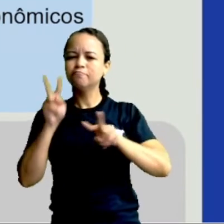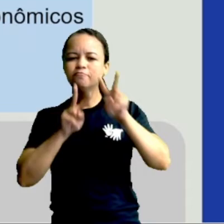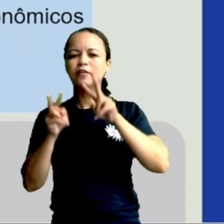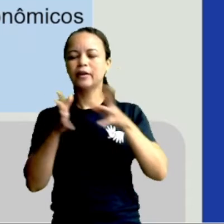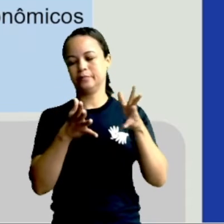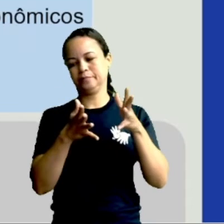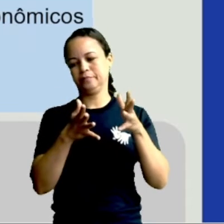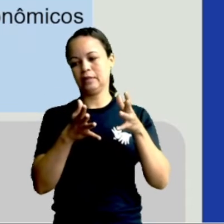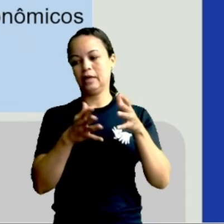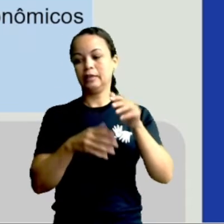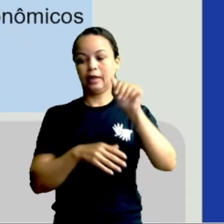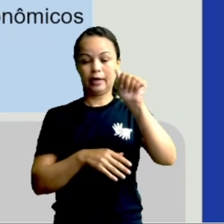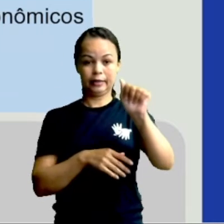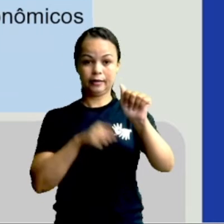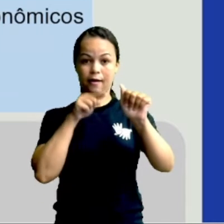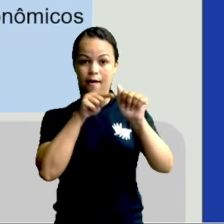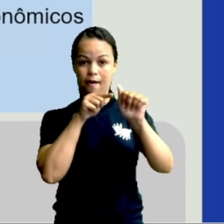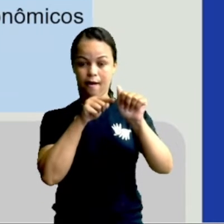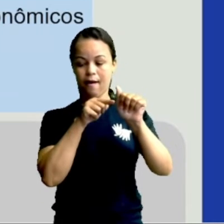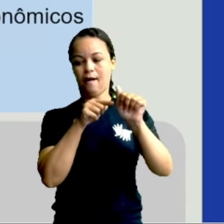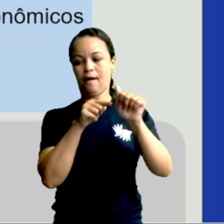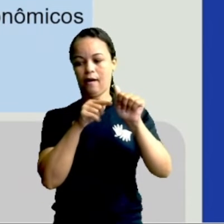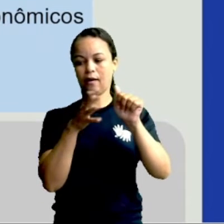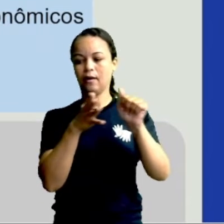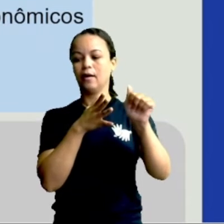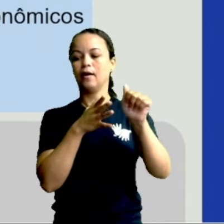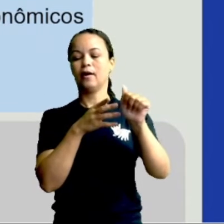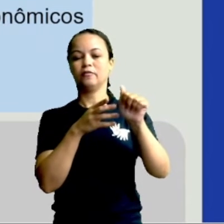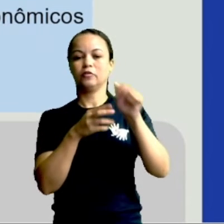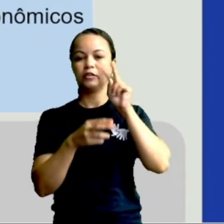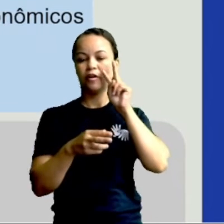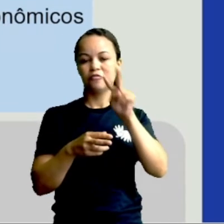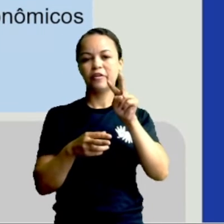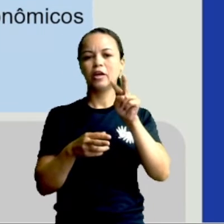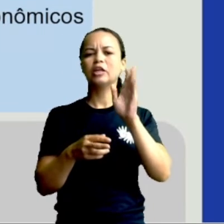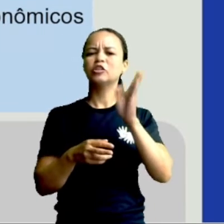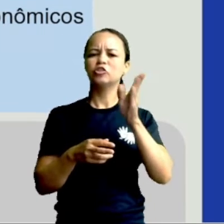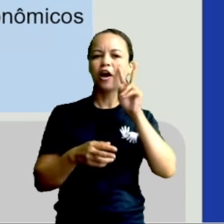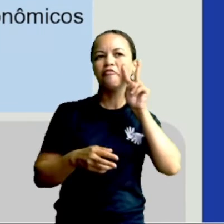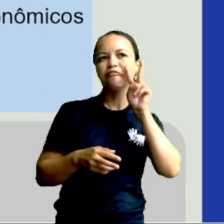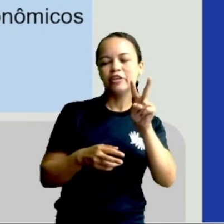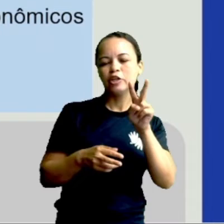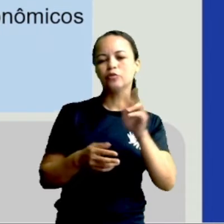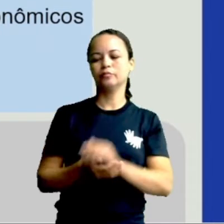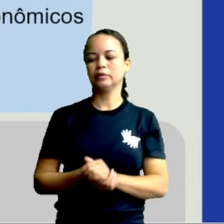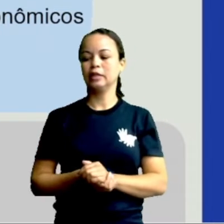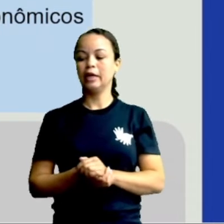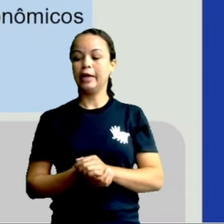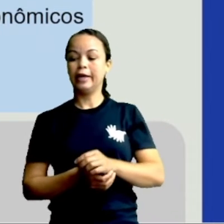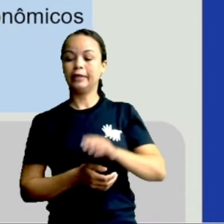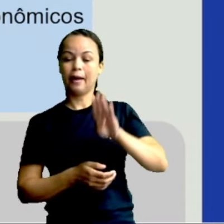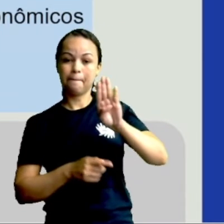já viu. E aí sai um errozinho para ser B e saiu A de novo. Você vai escrever o que gostaria de ver.